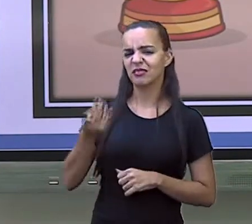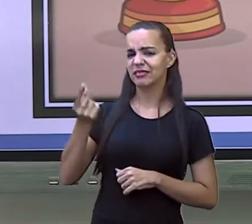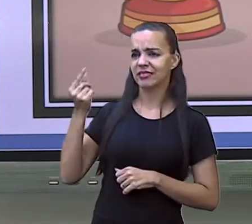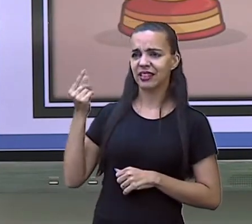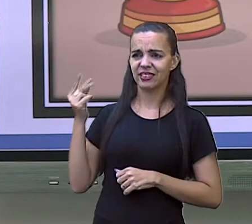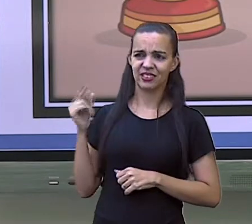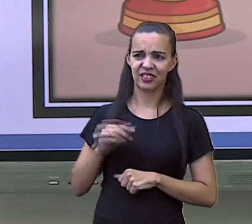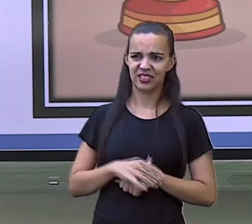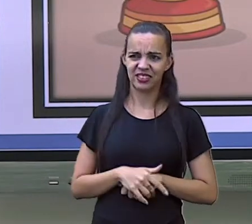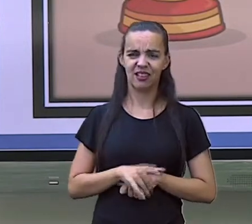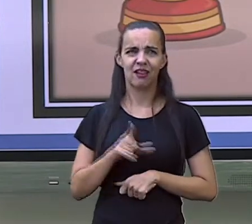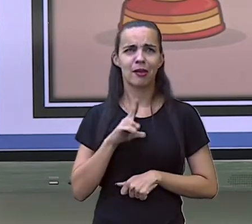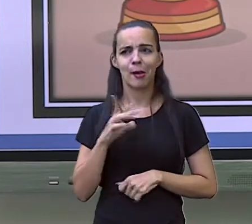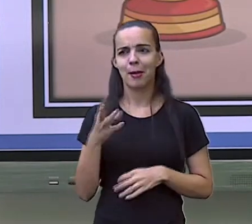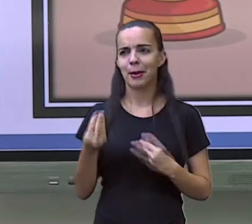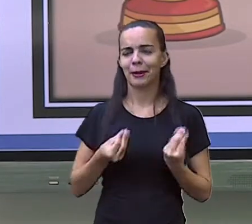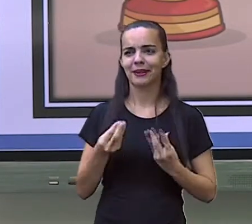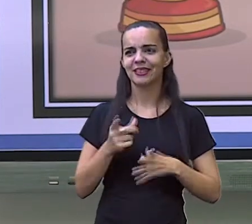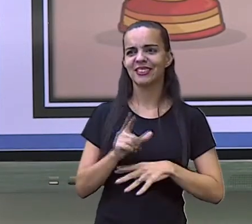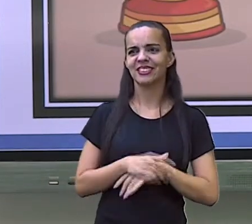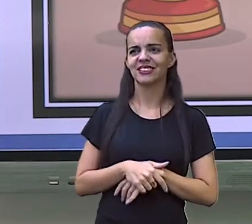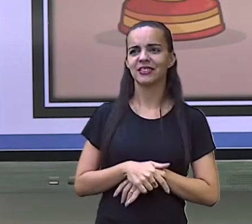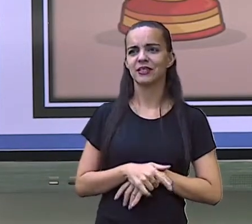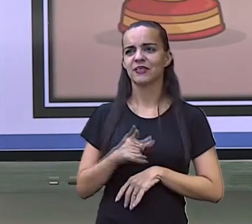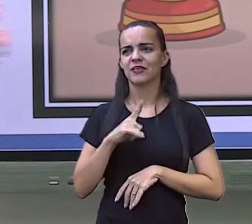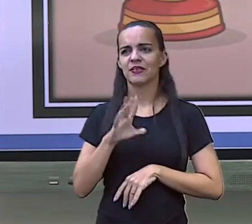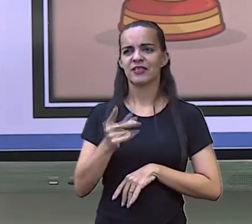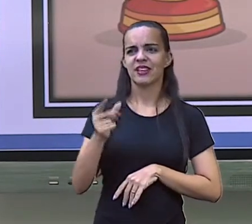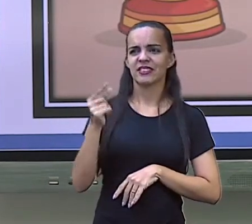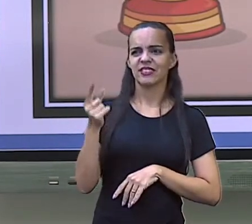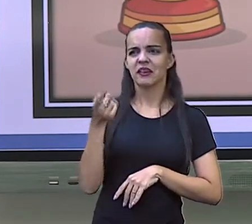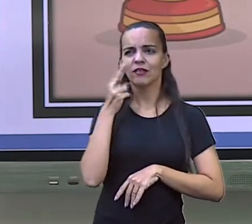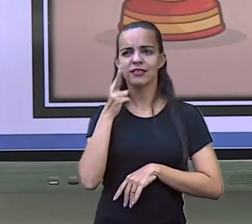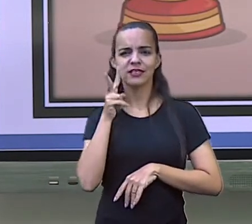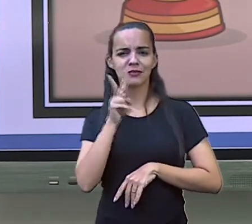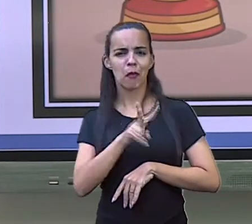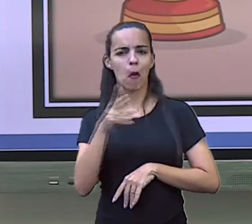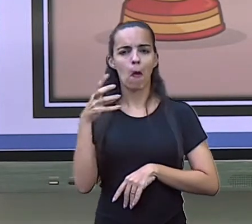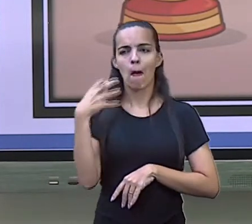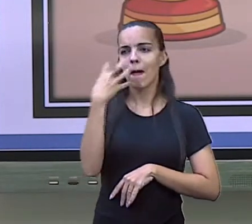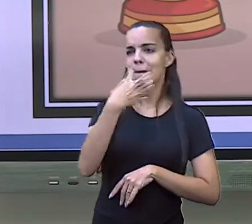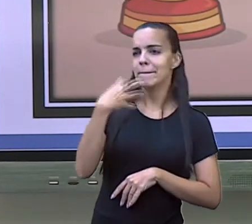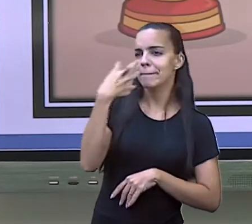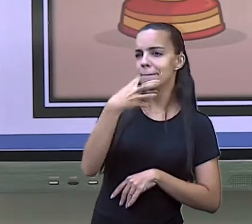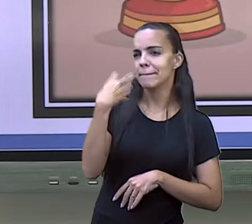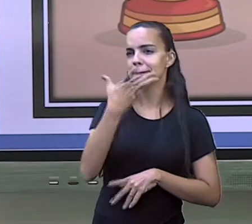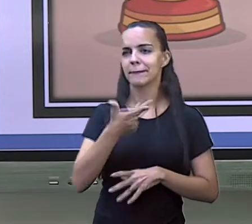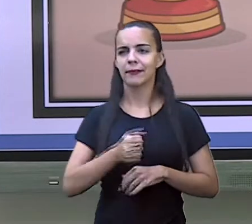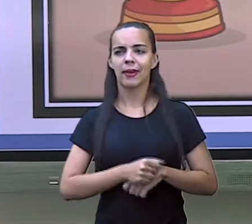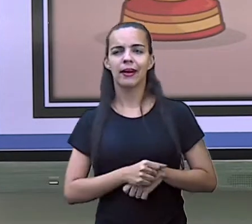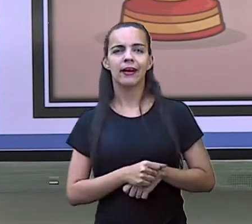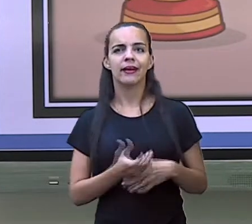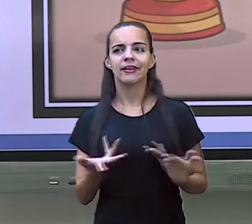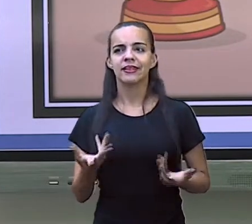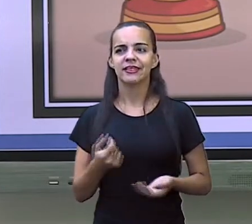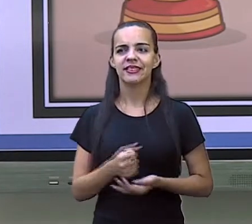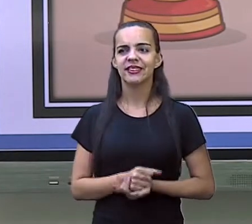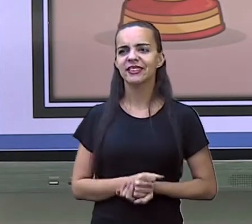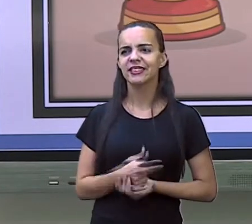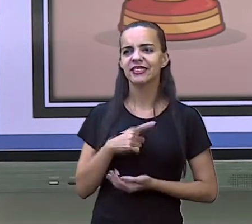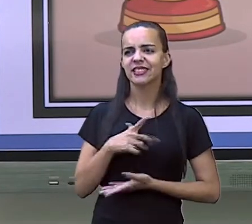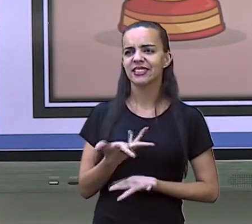época do rádio. Hoje, pelo smartphone, vocês ouvem as músicas e baixam